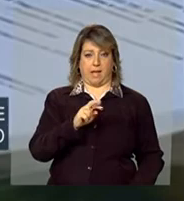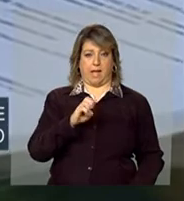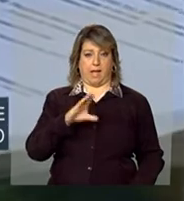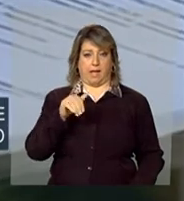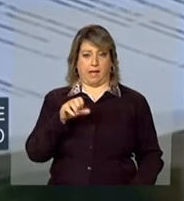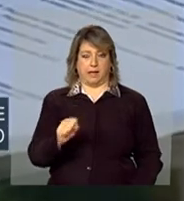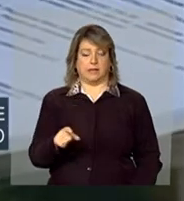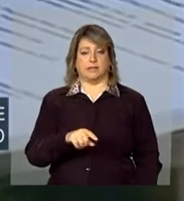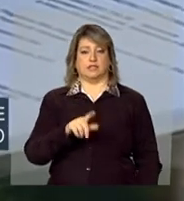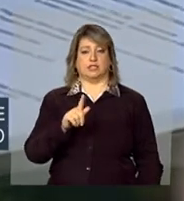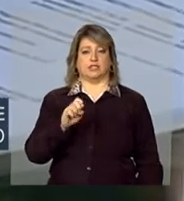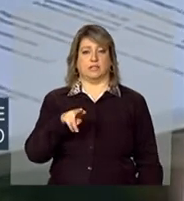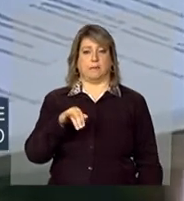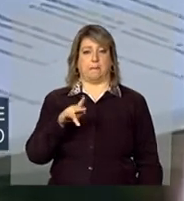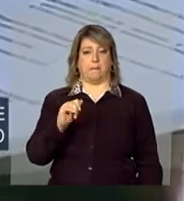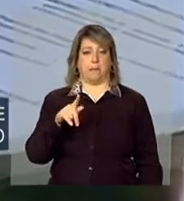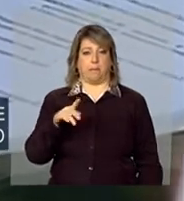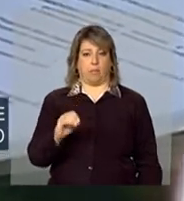São João do Piauí.